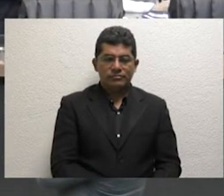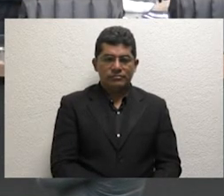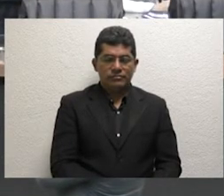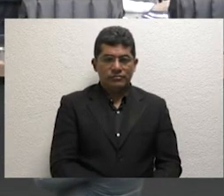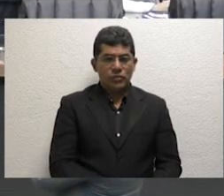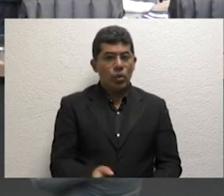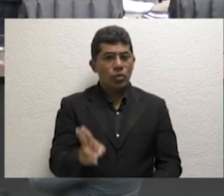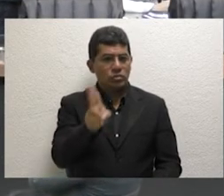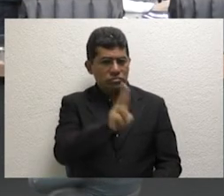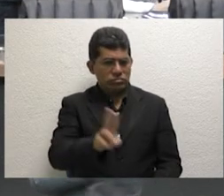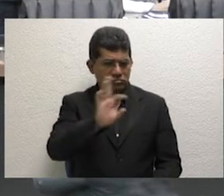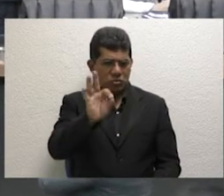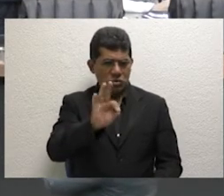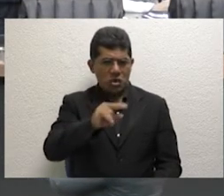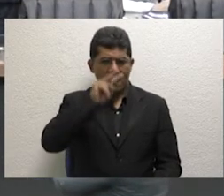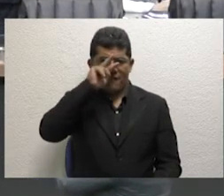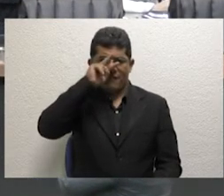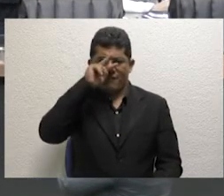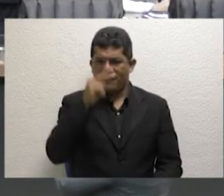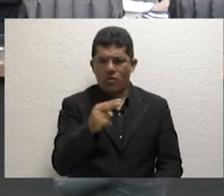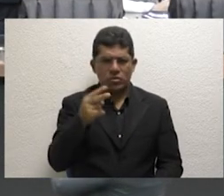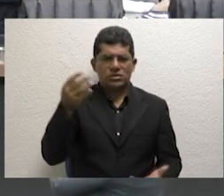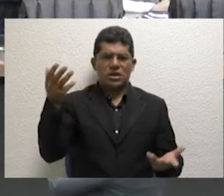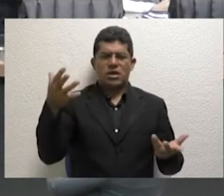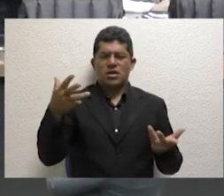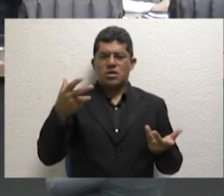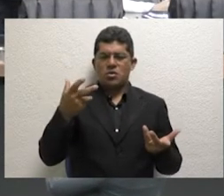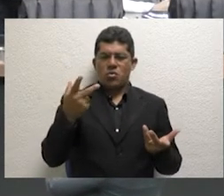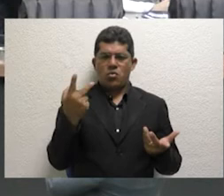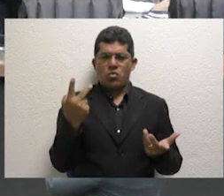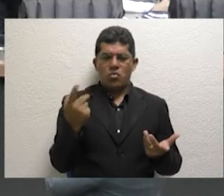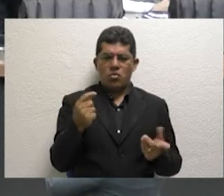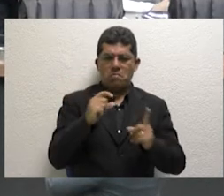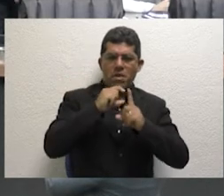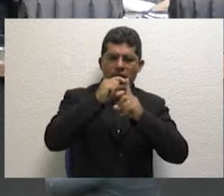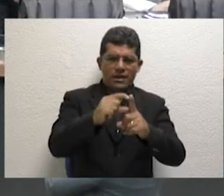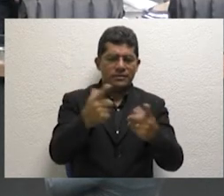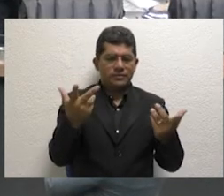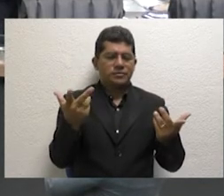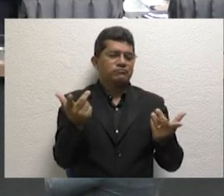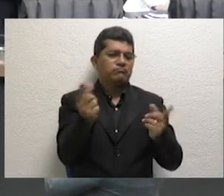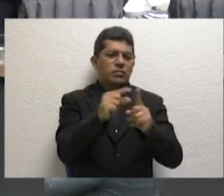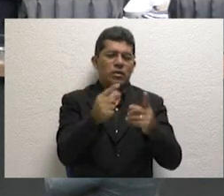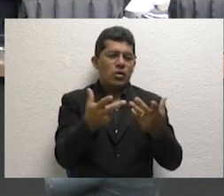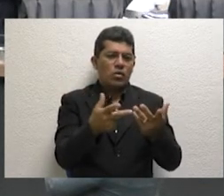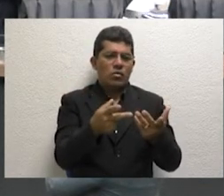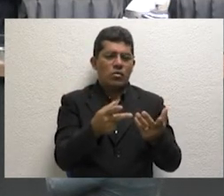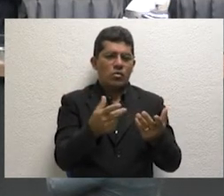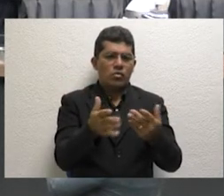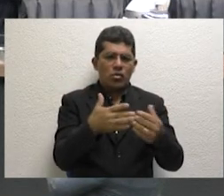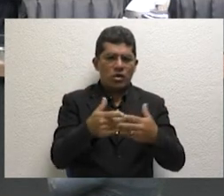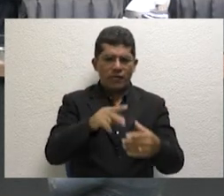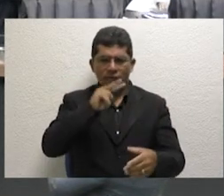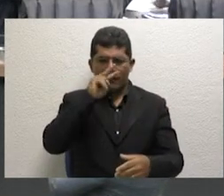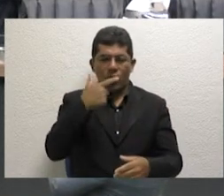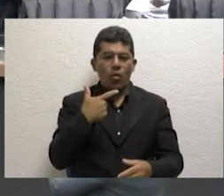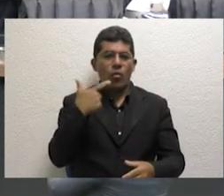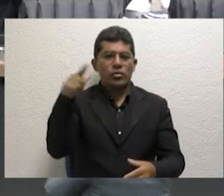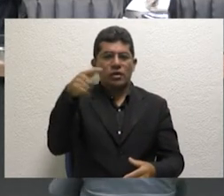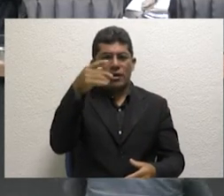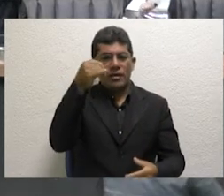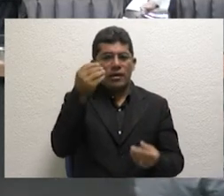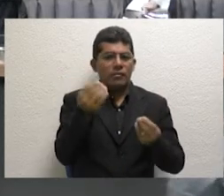utilizará de força física ou de força moral ou de qualquer outro tipo de força para